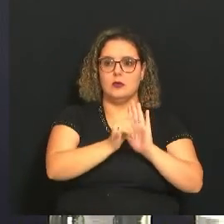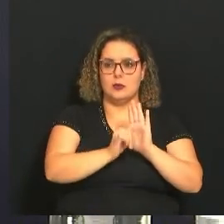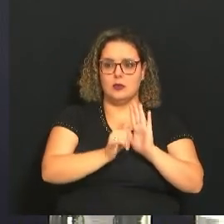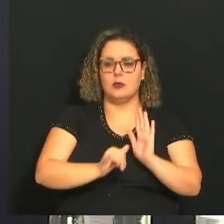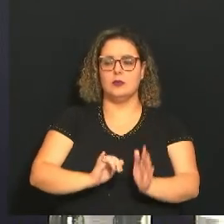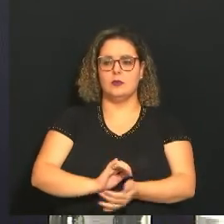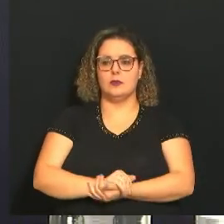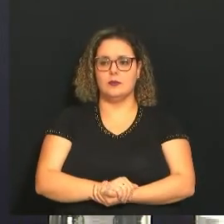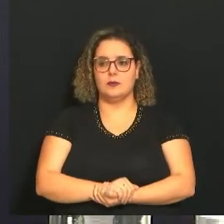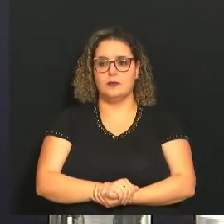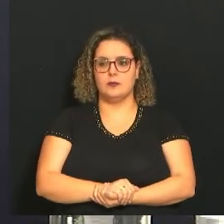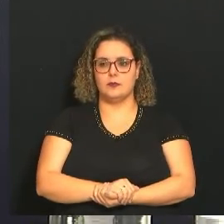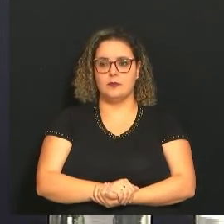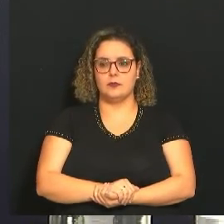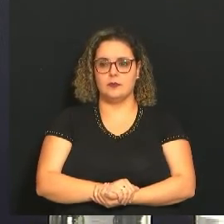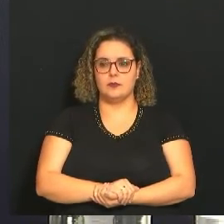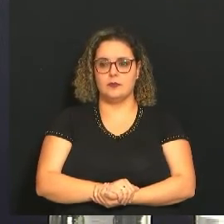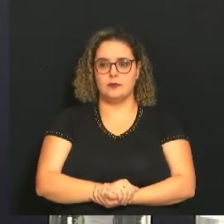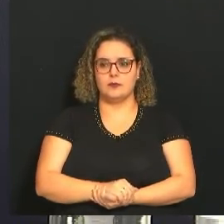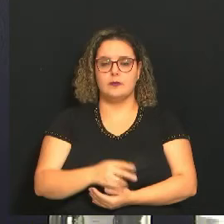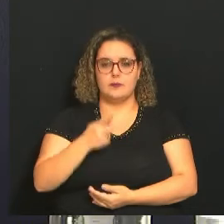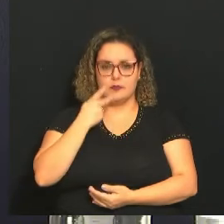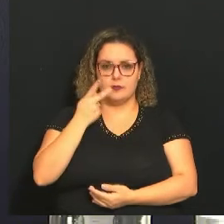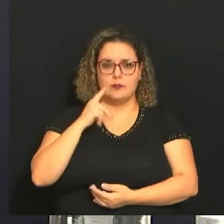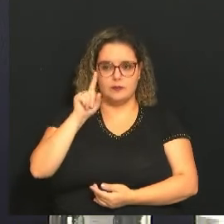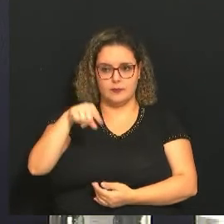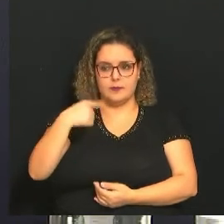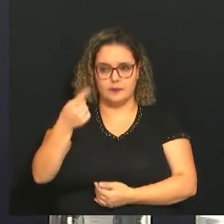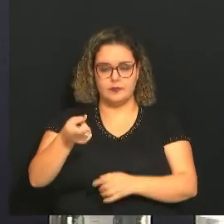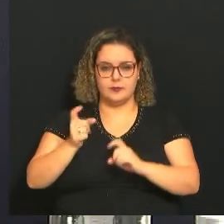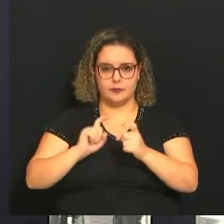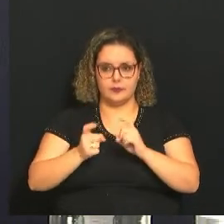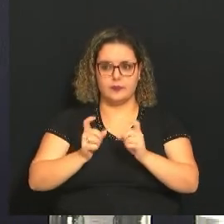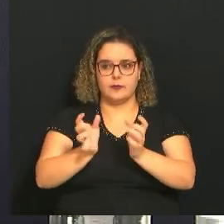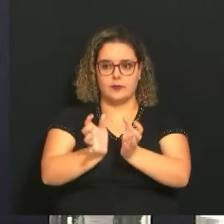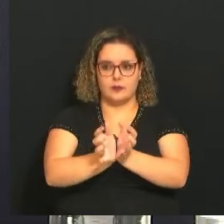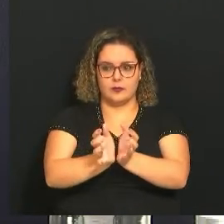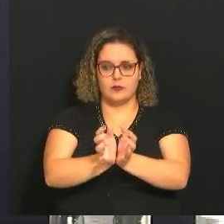gente vai poder falar isso depois na próxima comissão, a gente